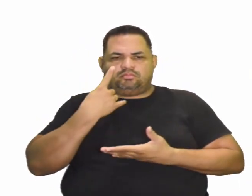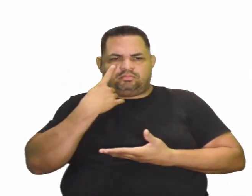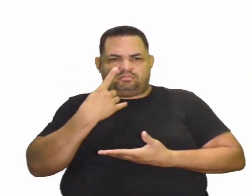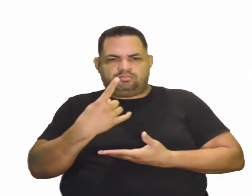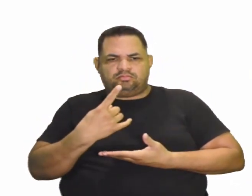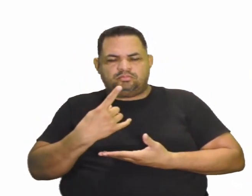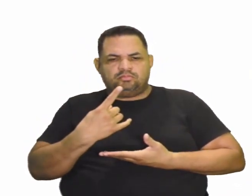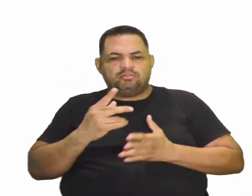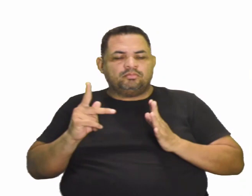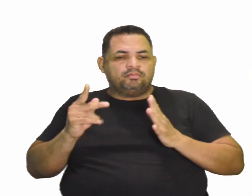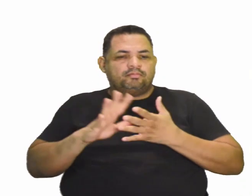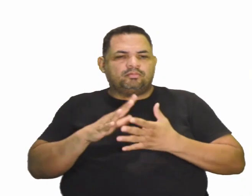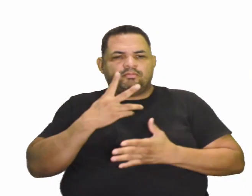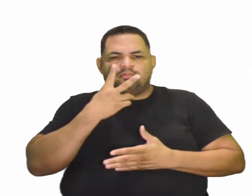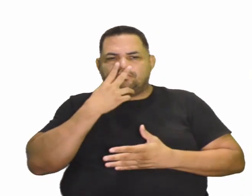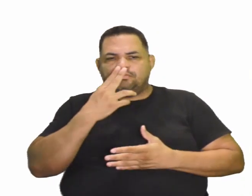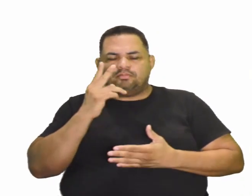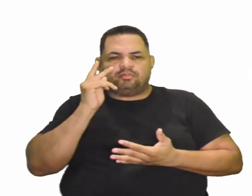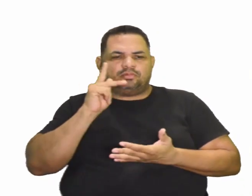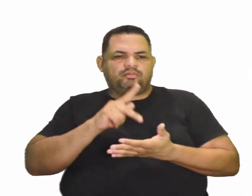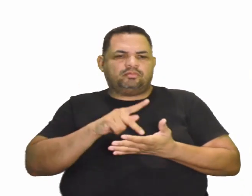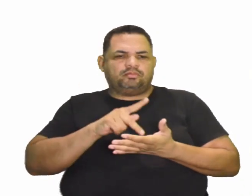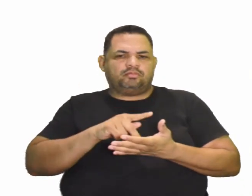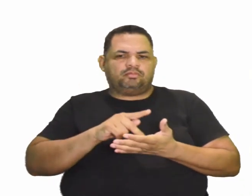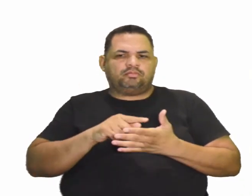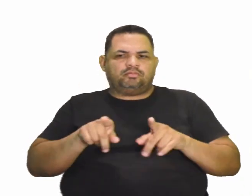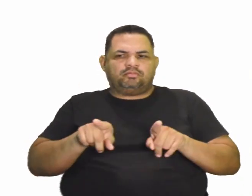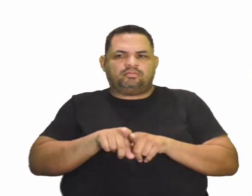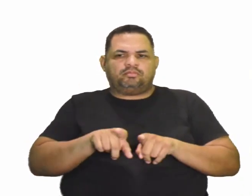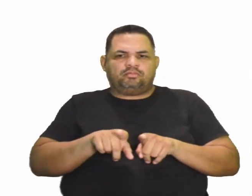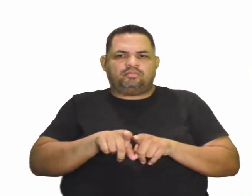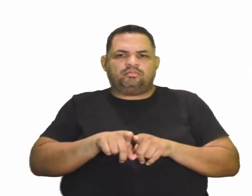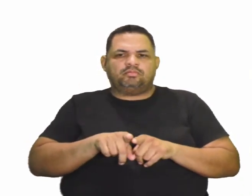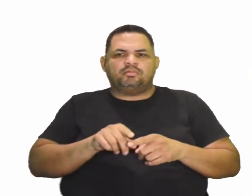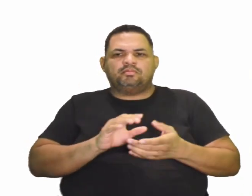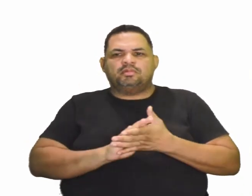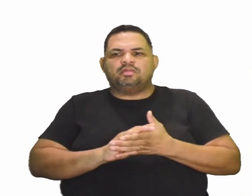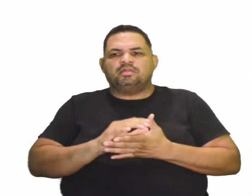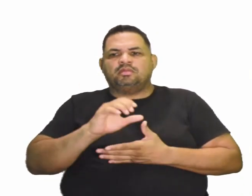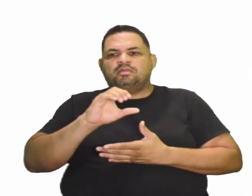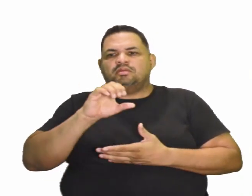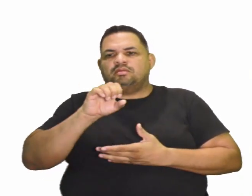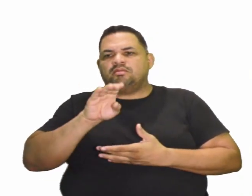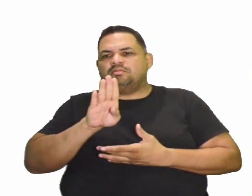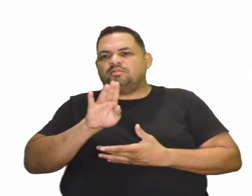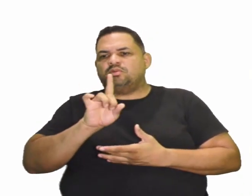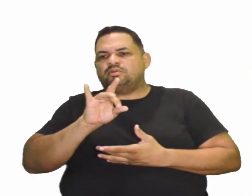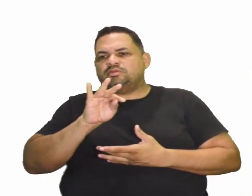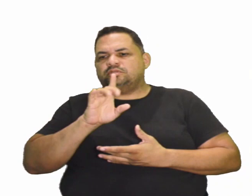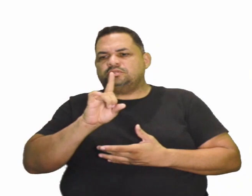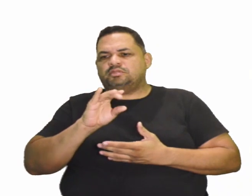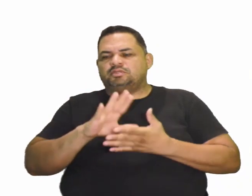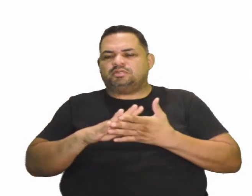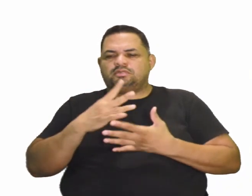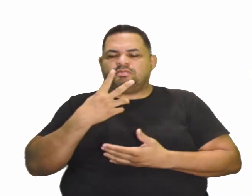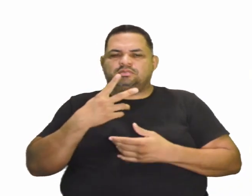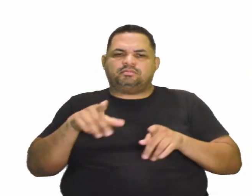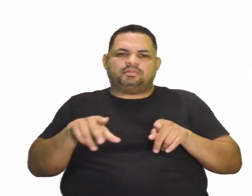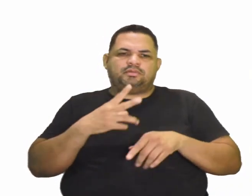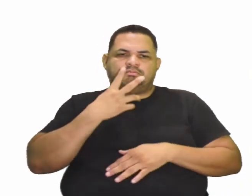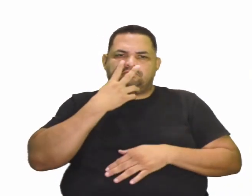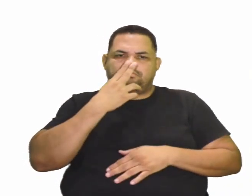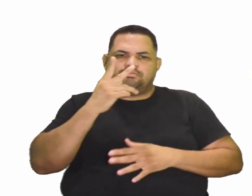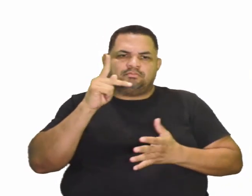da realidade, né? Assim como Botticelli também se aproximou da realidade, né? A